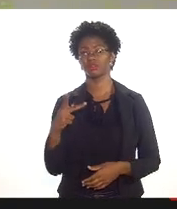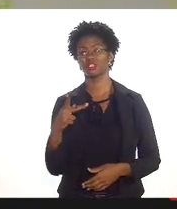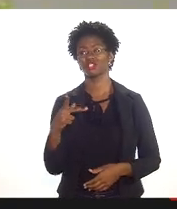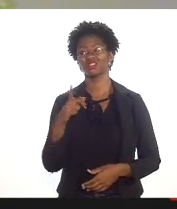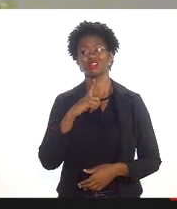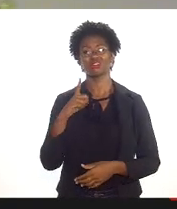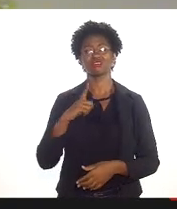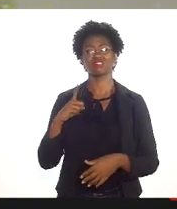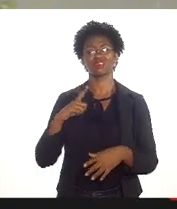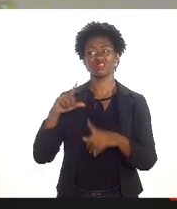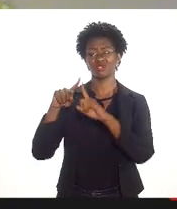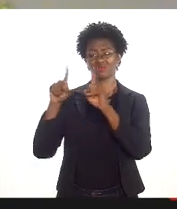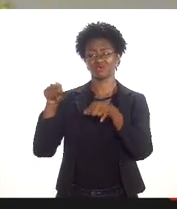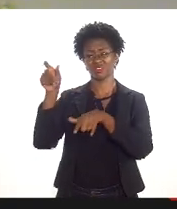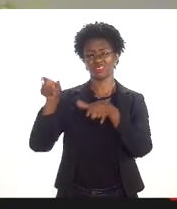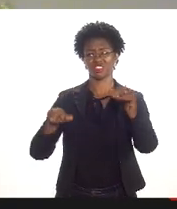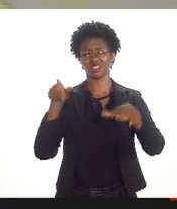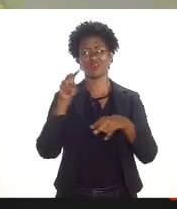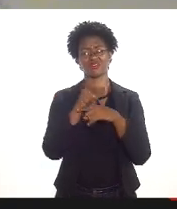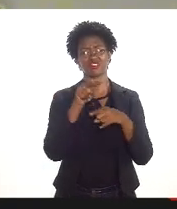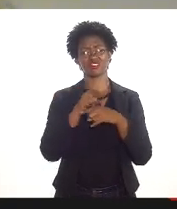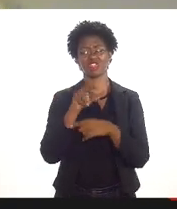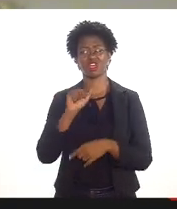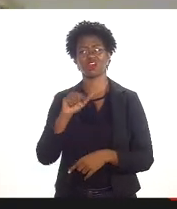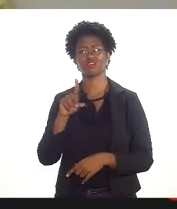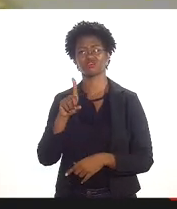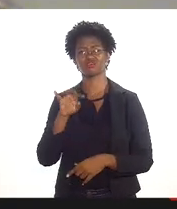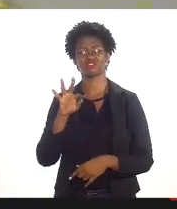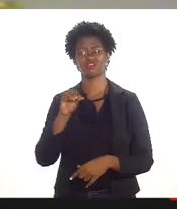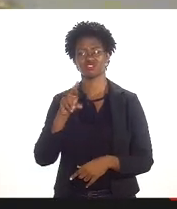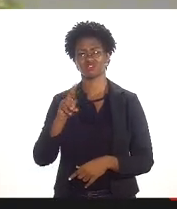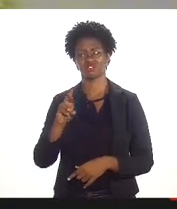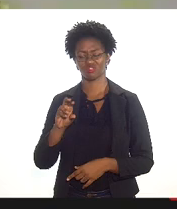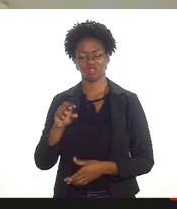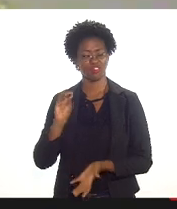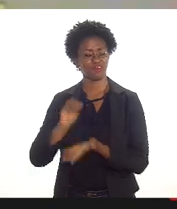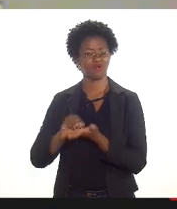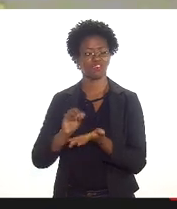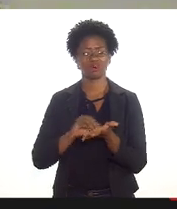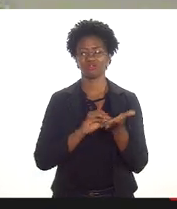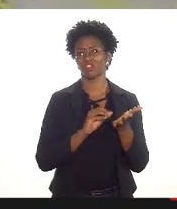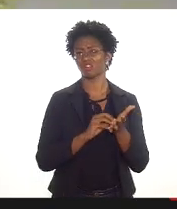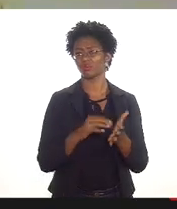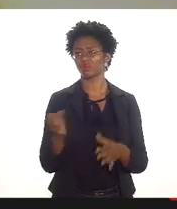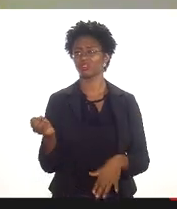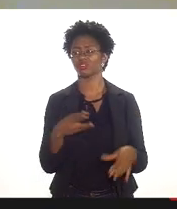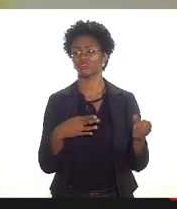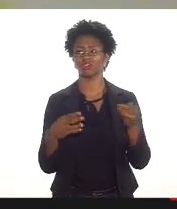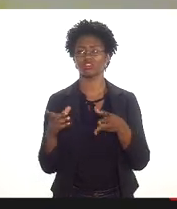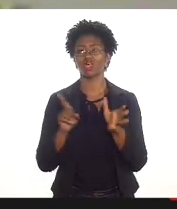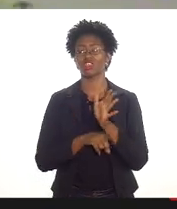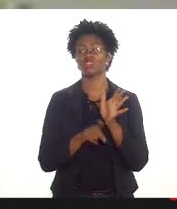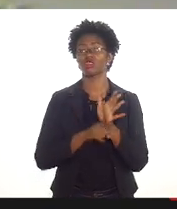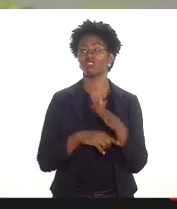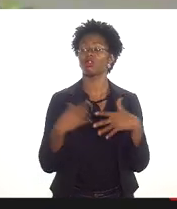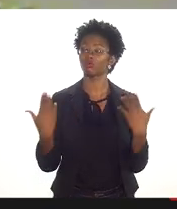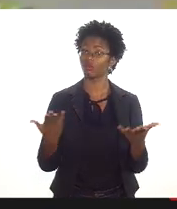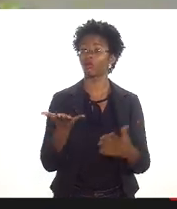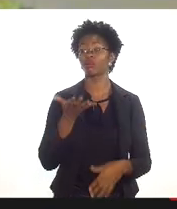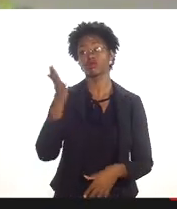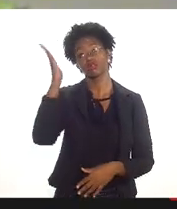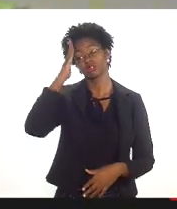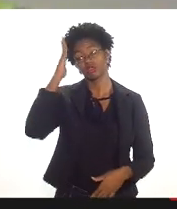insuficiente de servidores e de fiscais, auditores, para poder analisar todas essas deduções, né? Então, eu queria saber